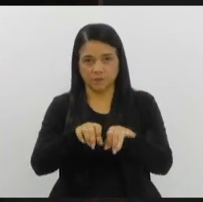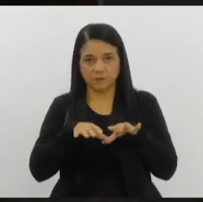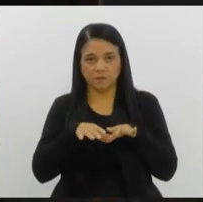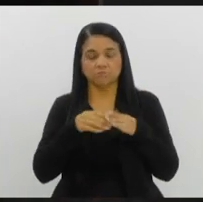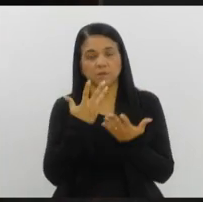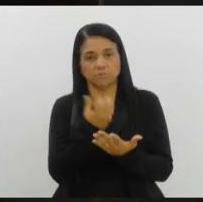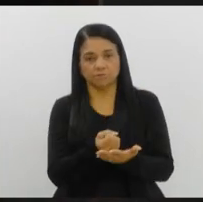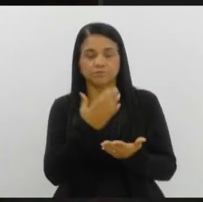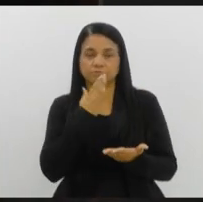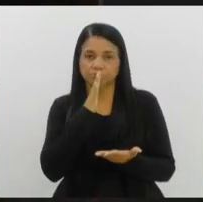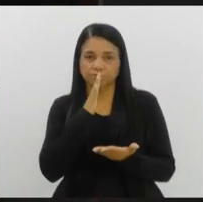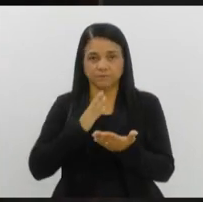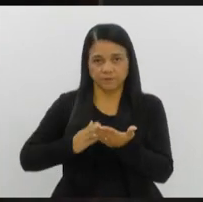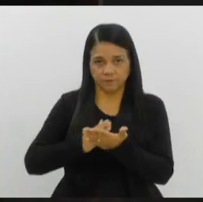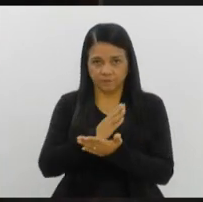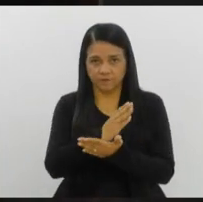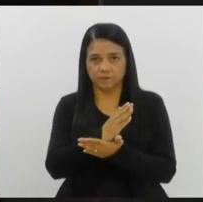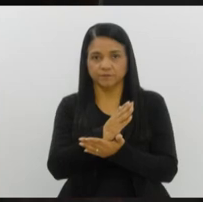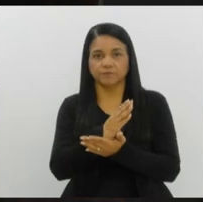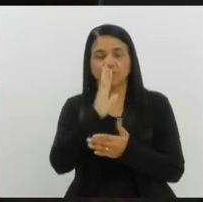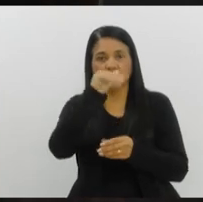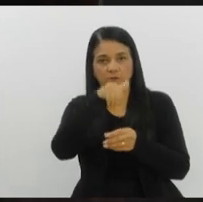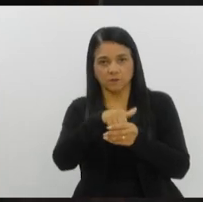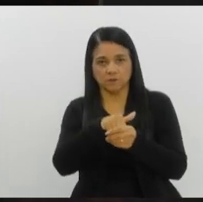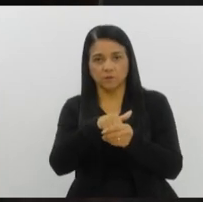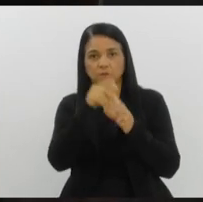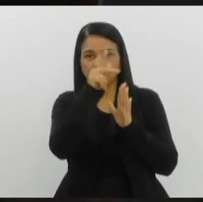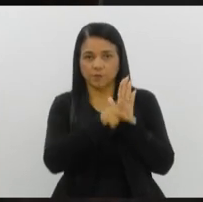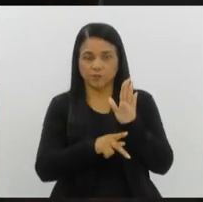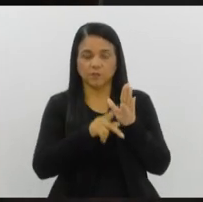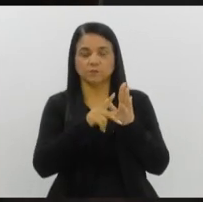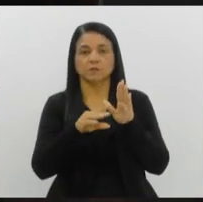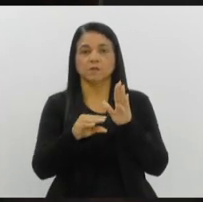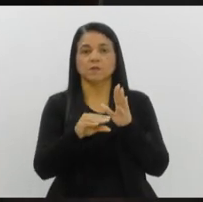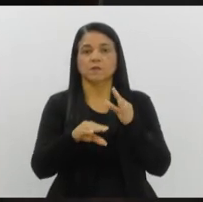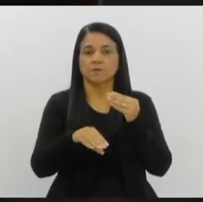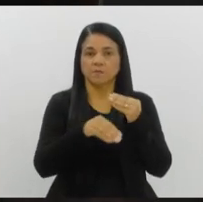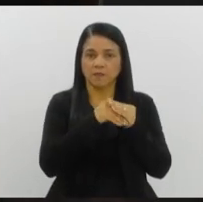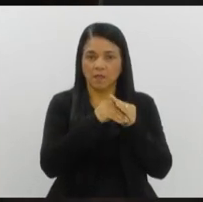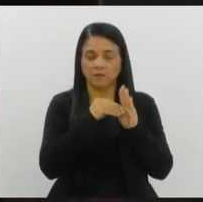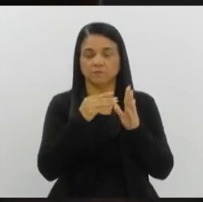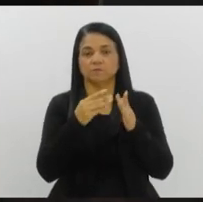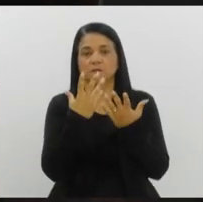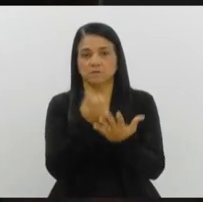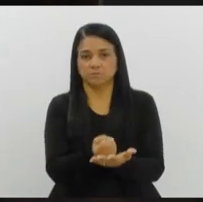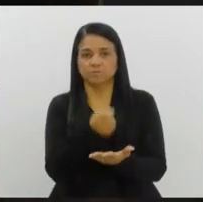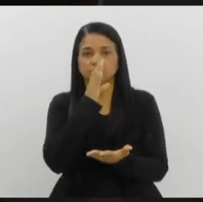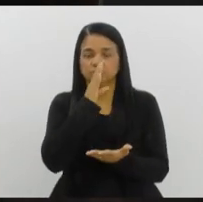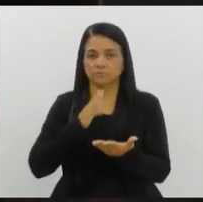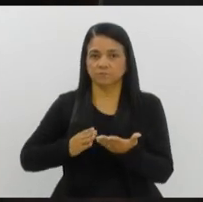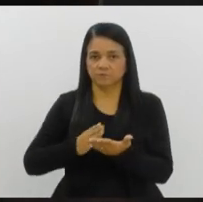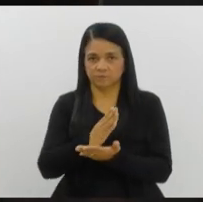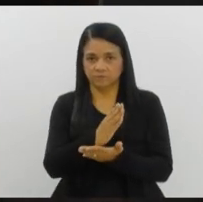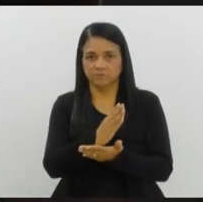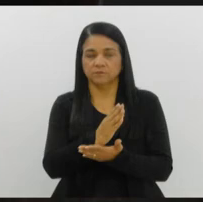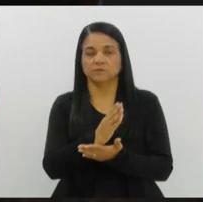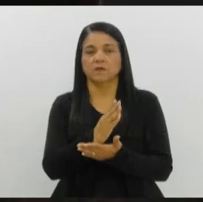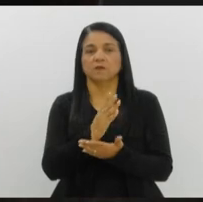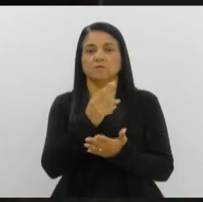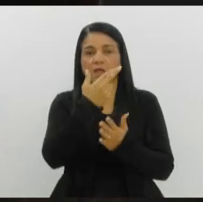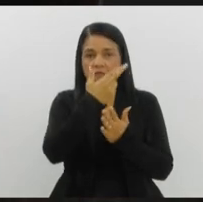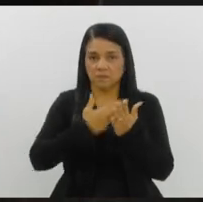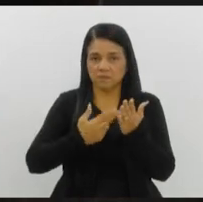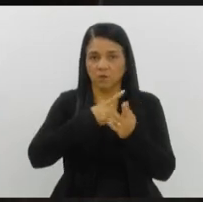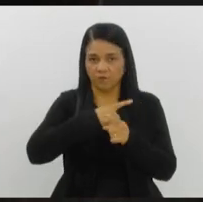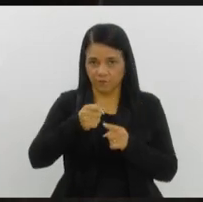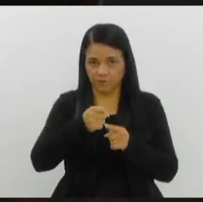aprovam, permaneçam como estão? Aprovado. Em votação, o projeto assim emendado. Senhores que aprovam, permaneçam como estão? Aprovado. Vai a redação